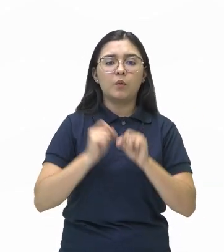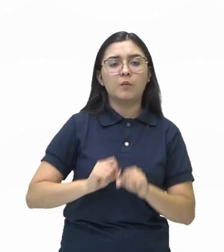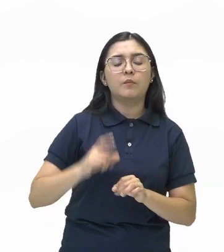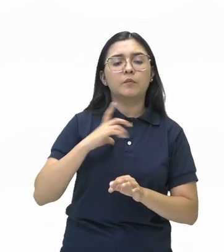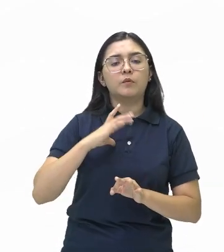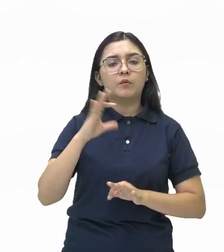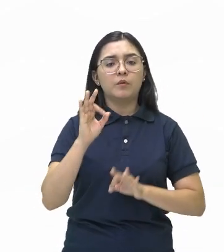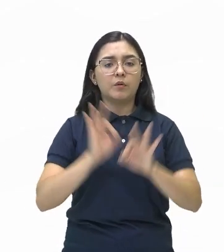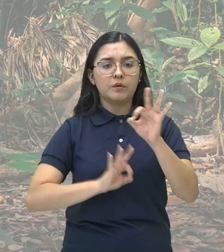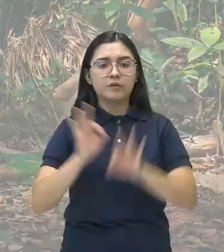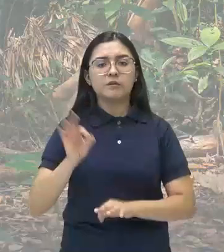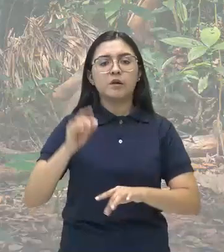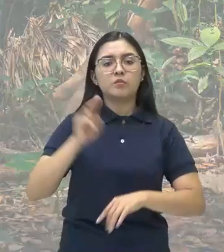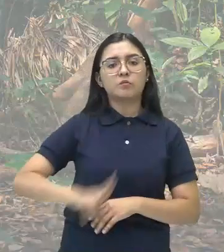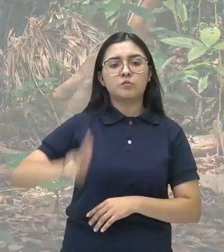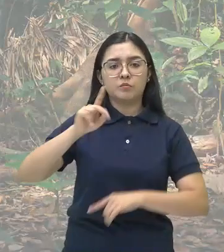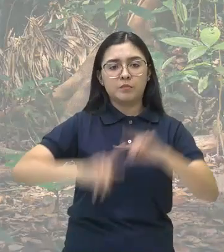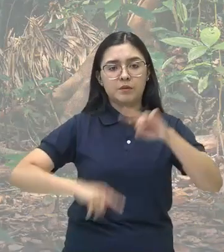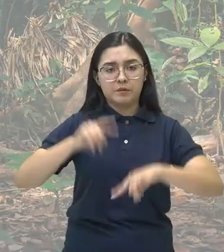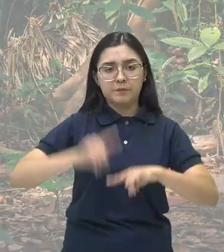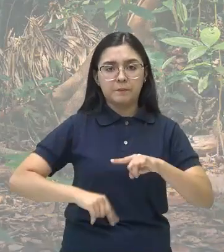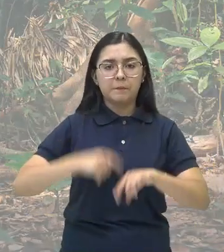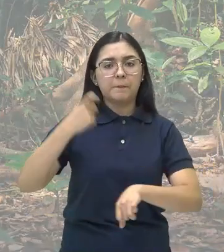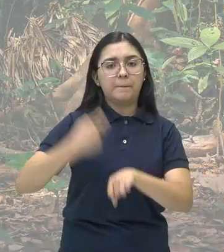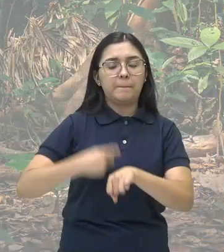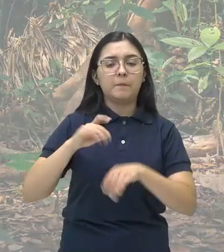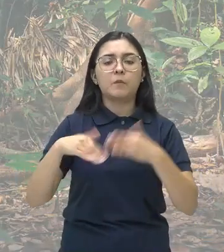resíduos aí. Tá bom, gente? Então, qual é a ideia?